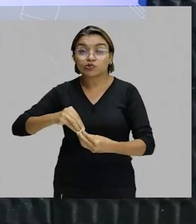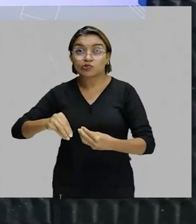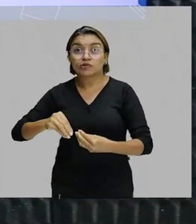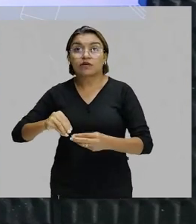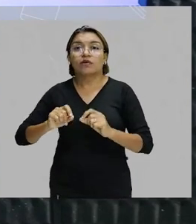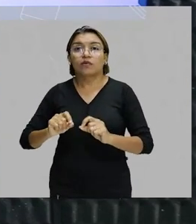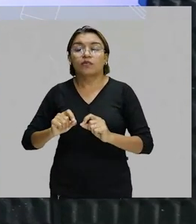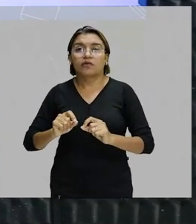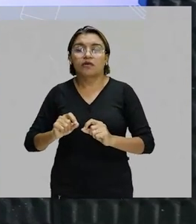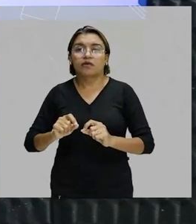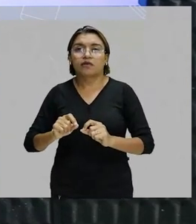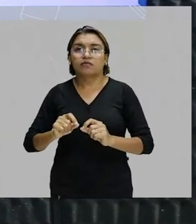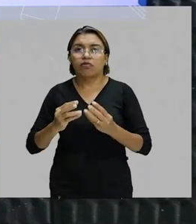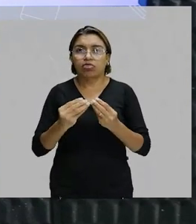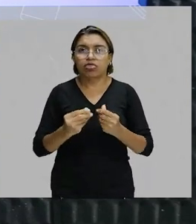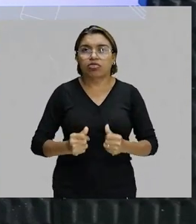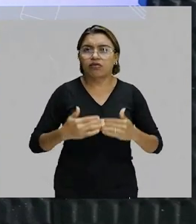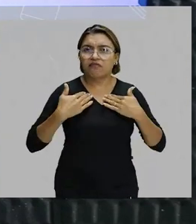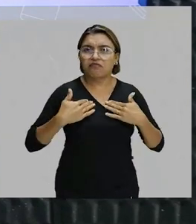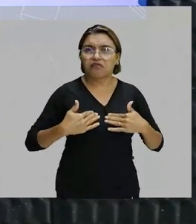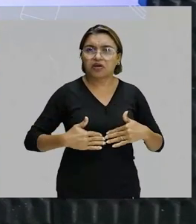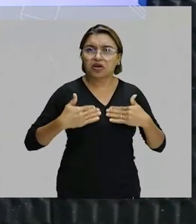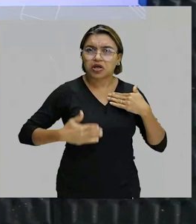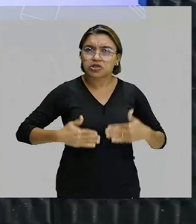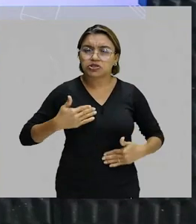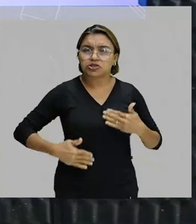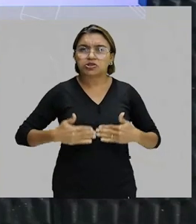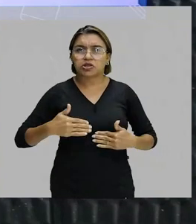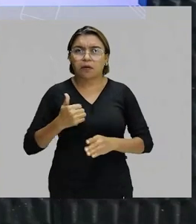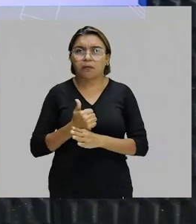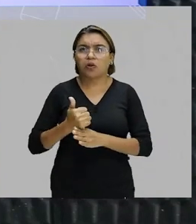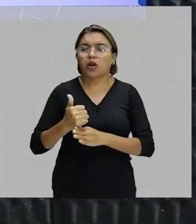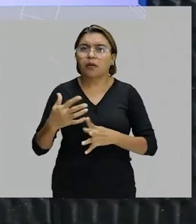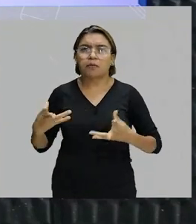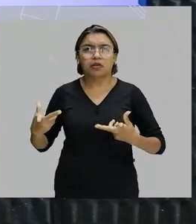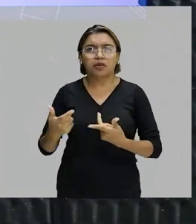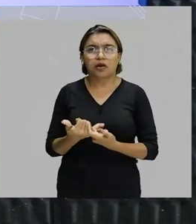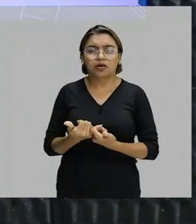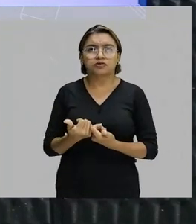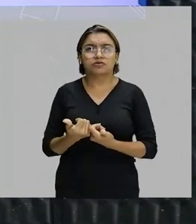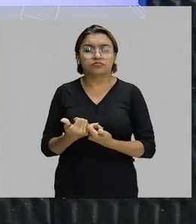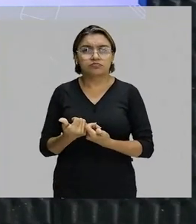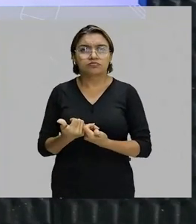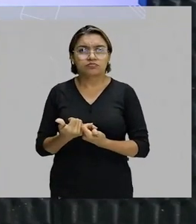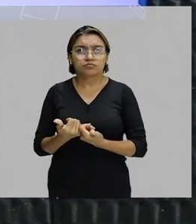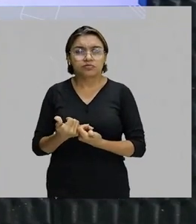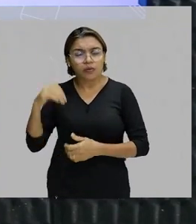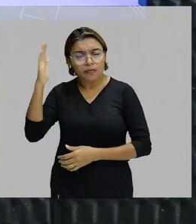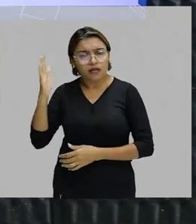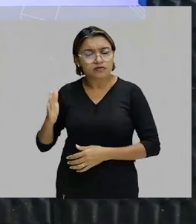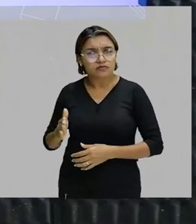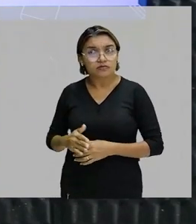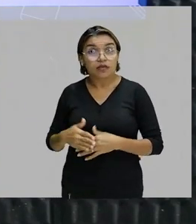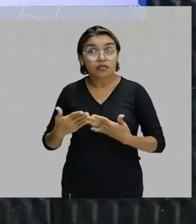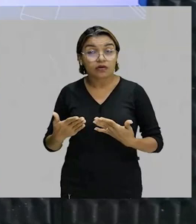da física e da moralidade do corpo físico das habilidades e da moralidade do povo brasileiro